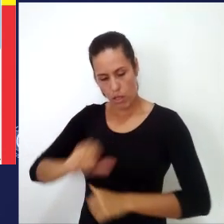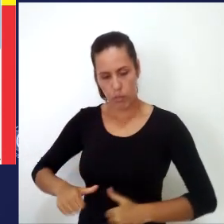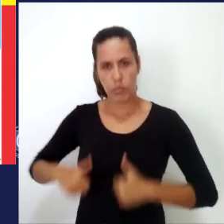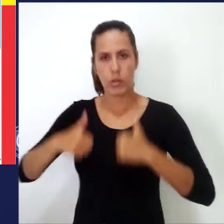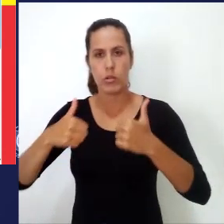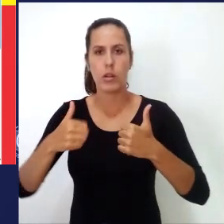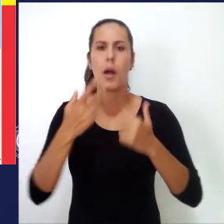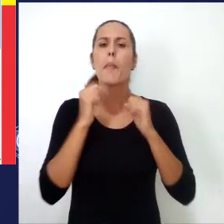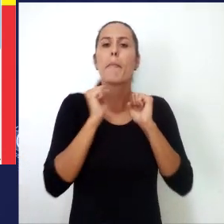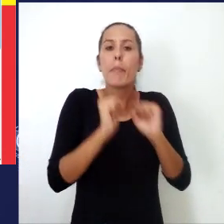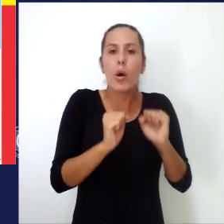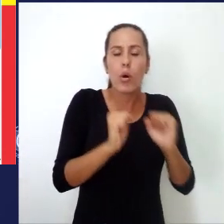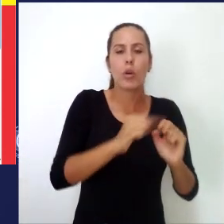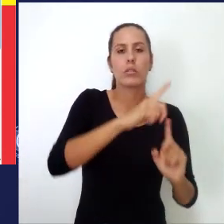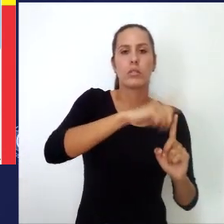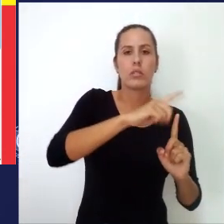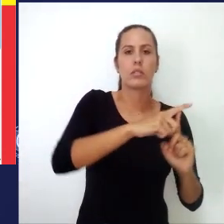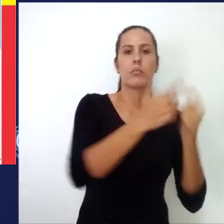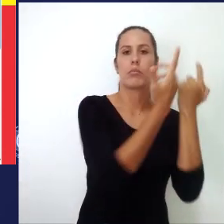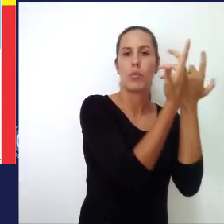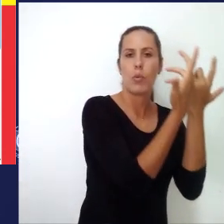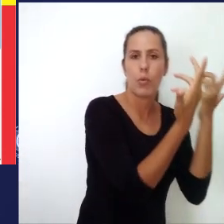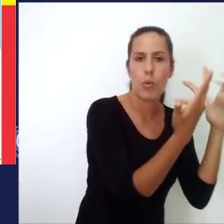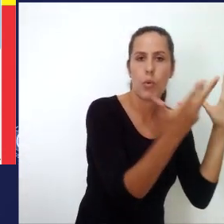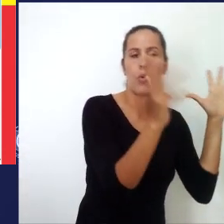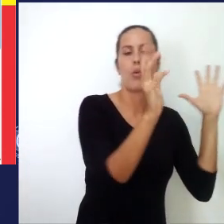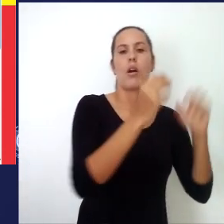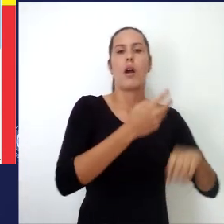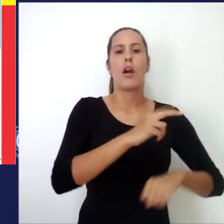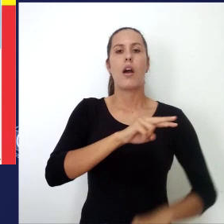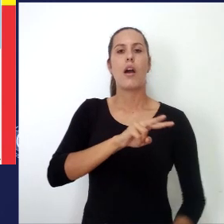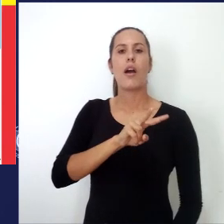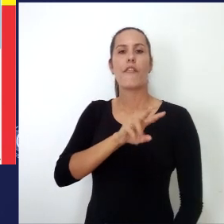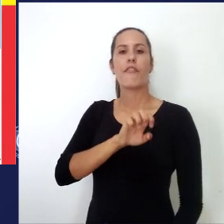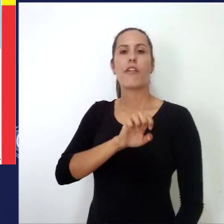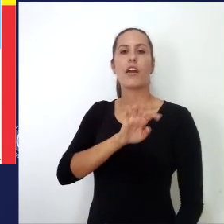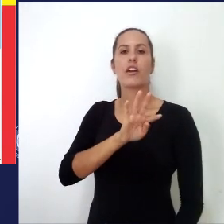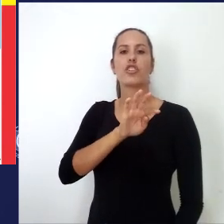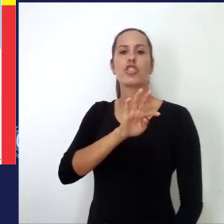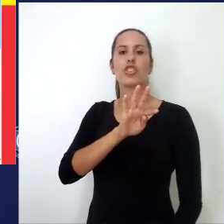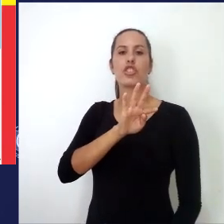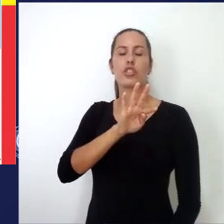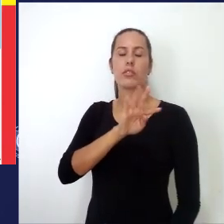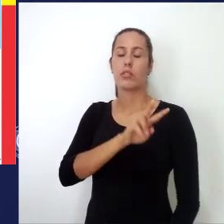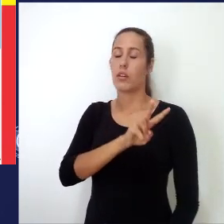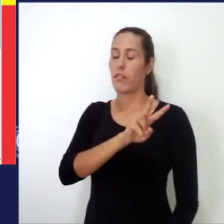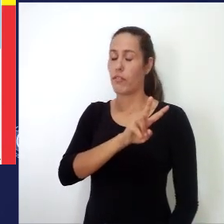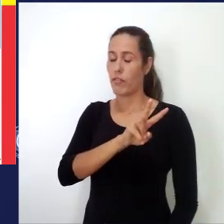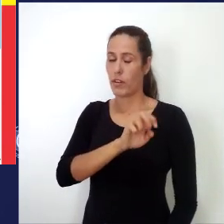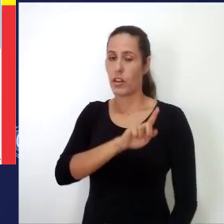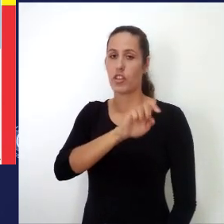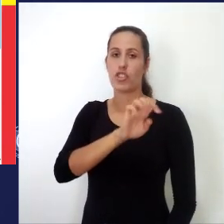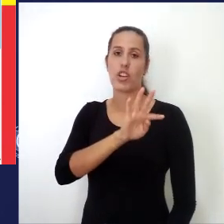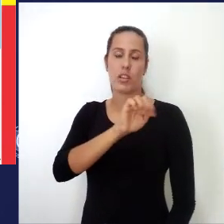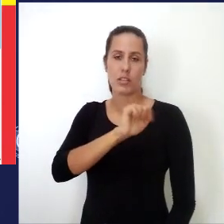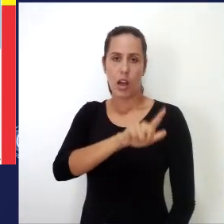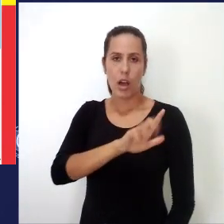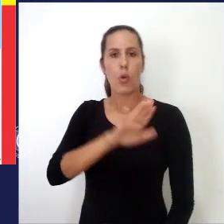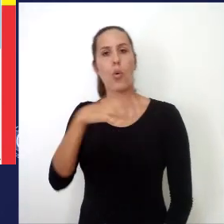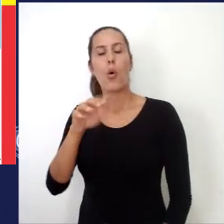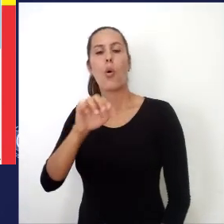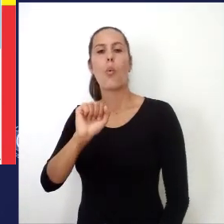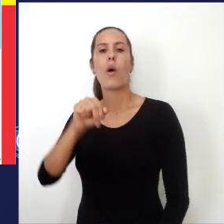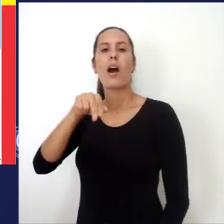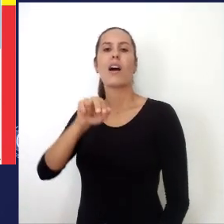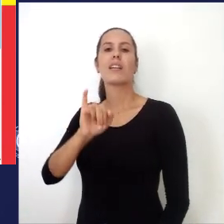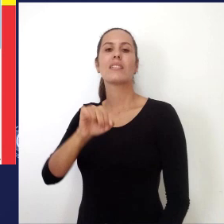ser uma substância animal, vegetal, mineral ou até mesmo sintética, né, que tem aí uns